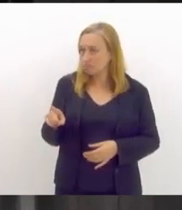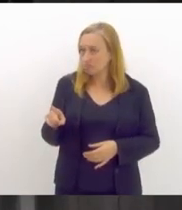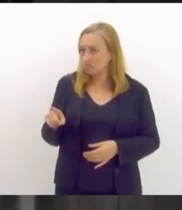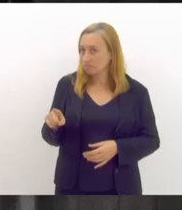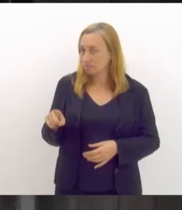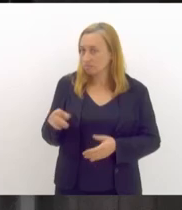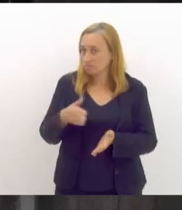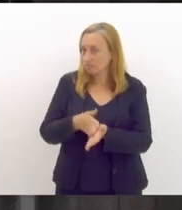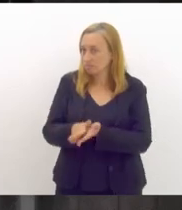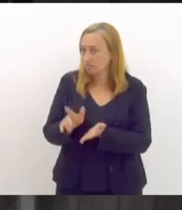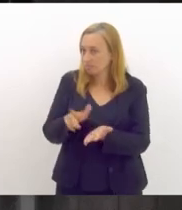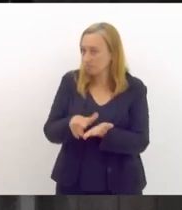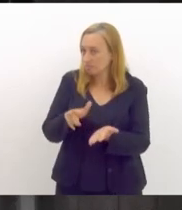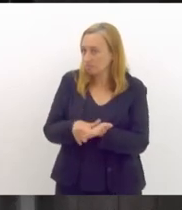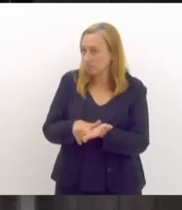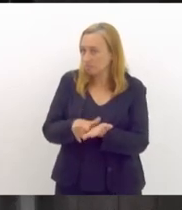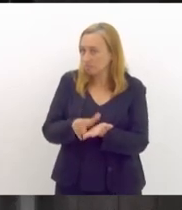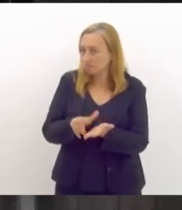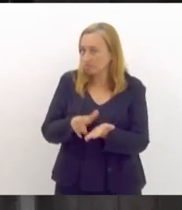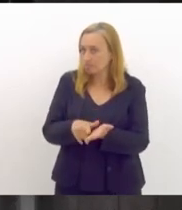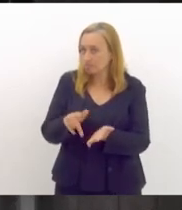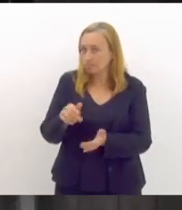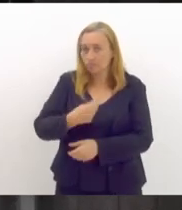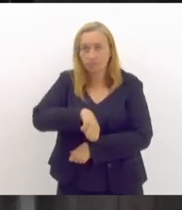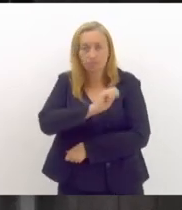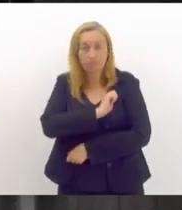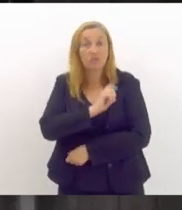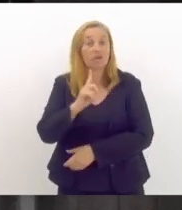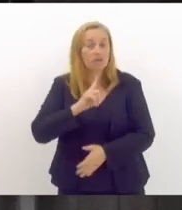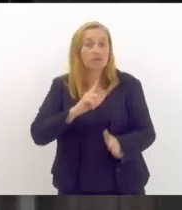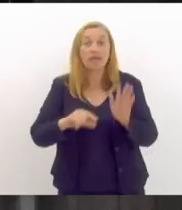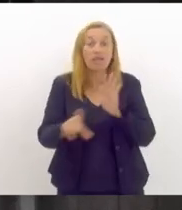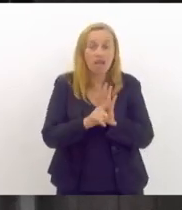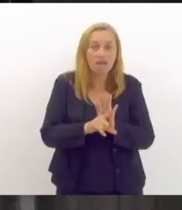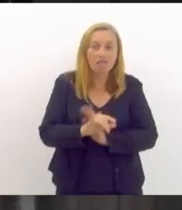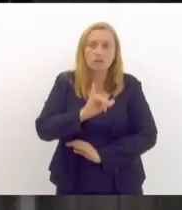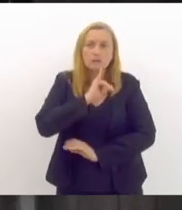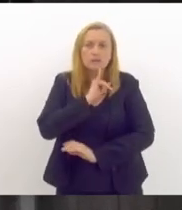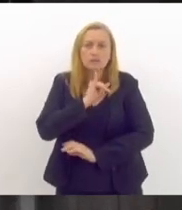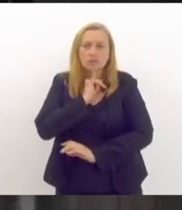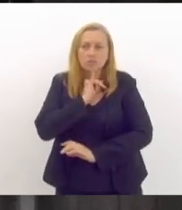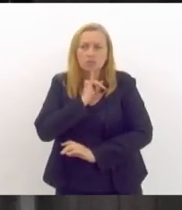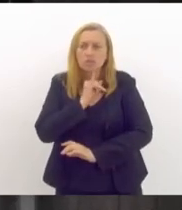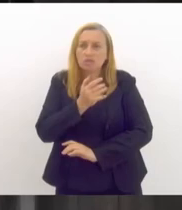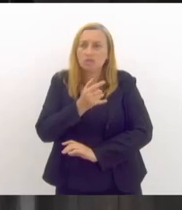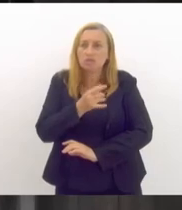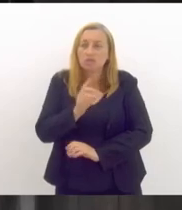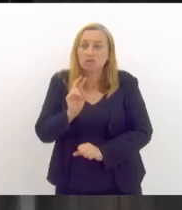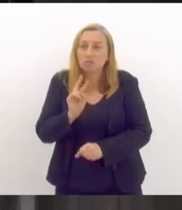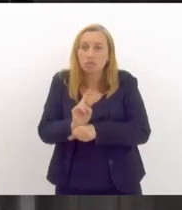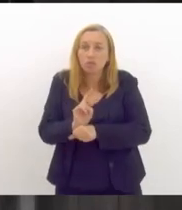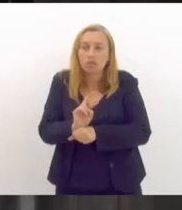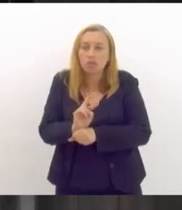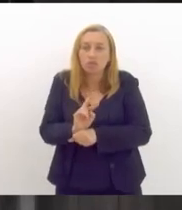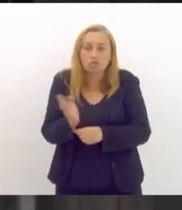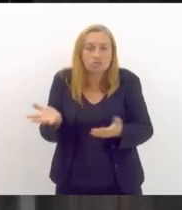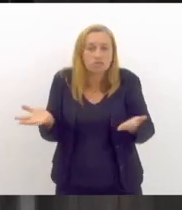fiscal e tem leis que infelizmente protege